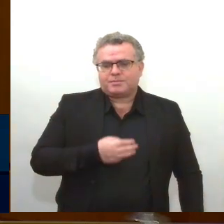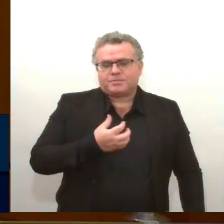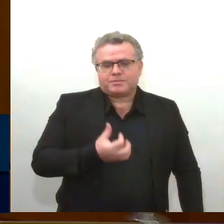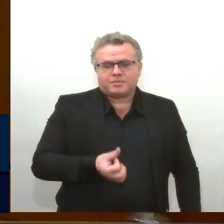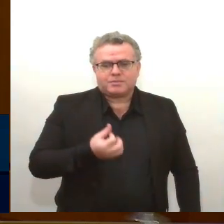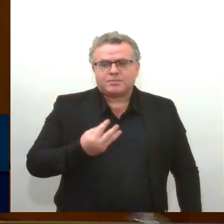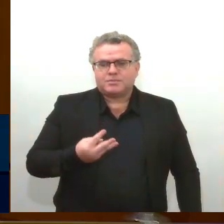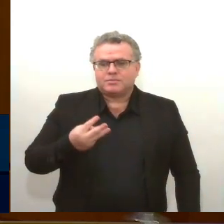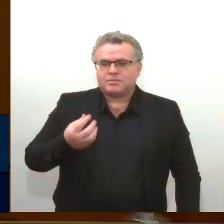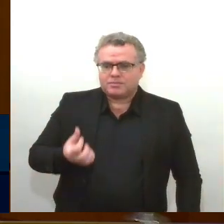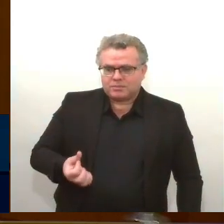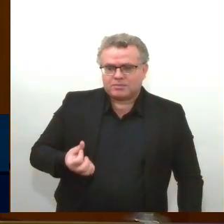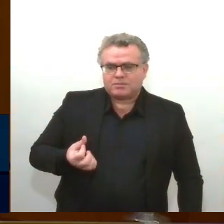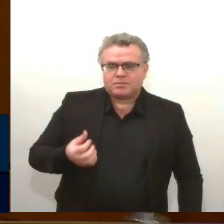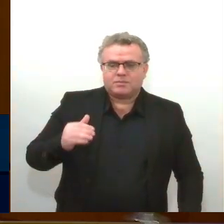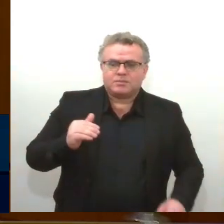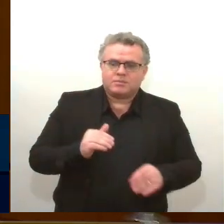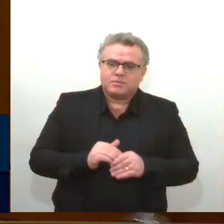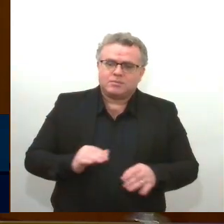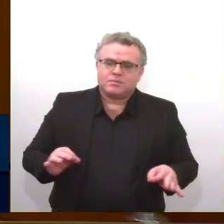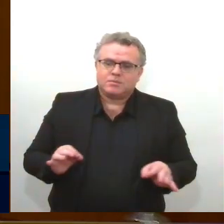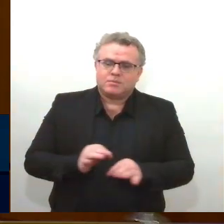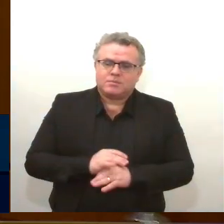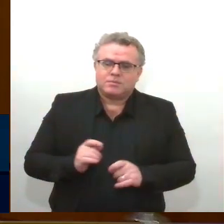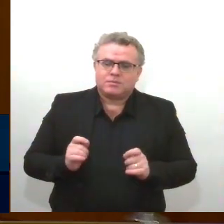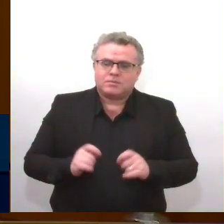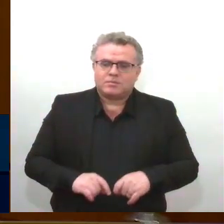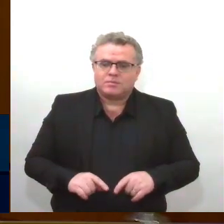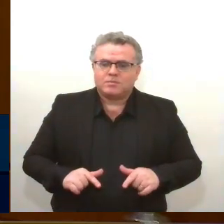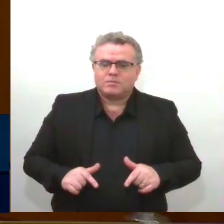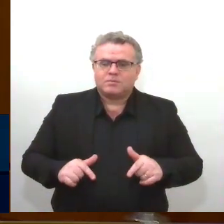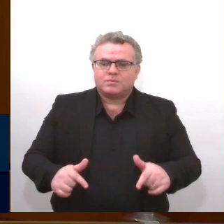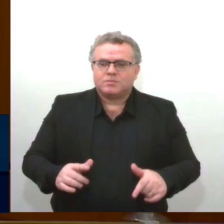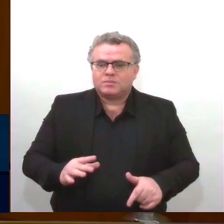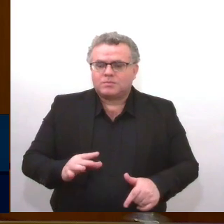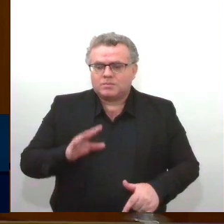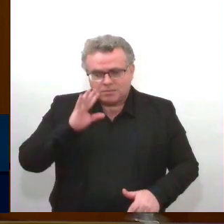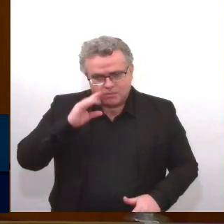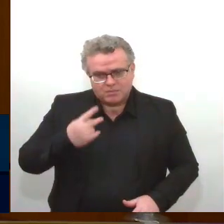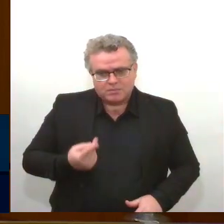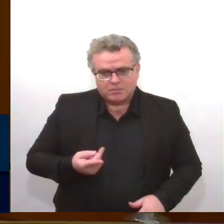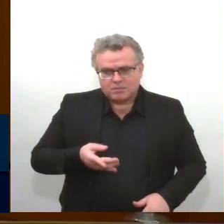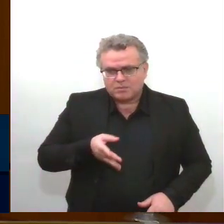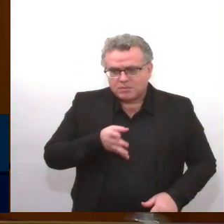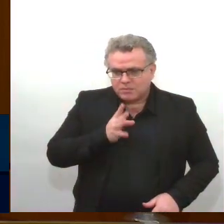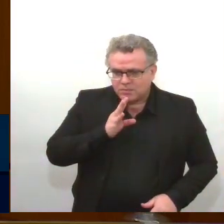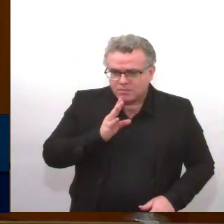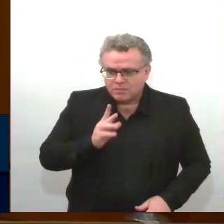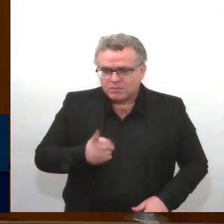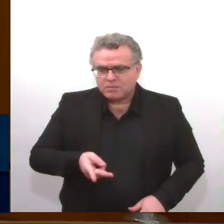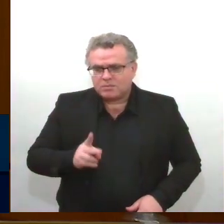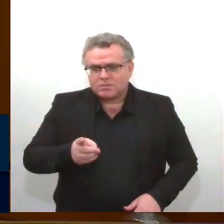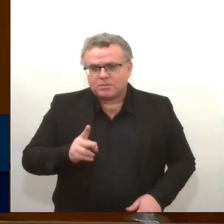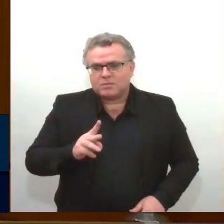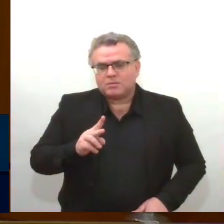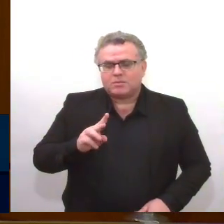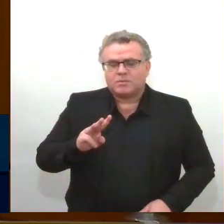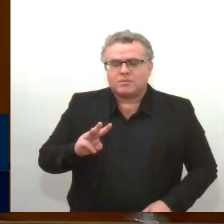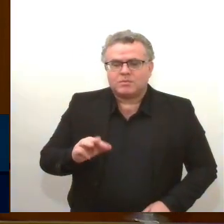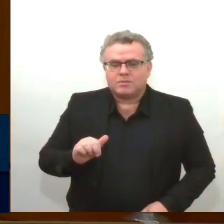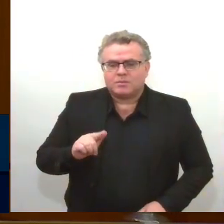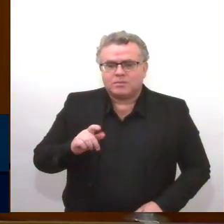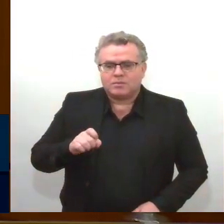votação muito forte de reconhecimento ao trabalho de Dr Wagner muita bonita lá também felicitar o vereador